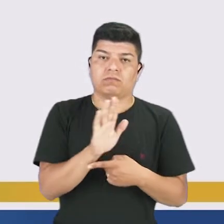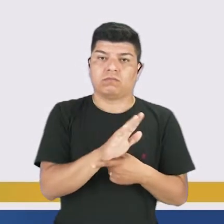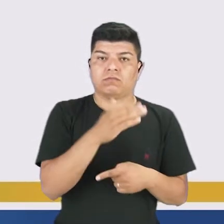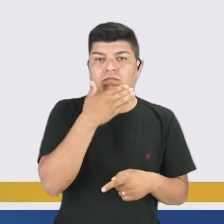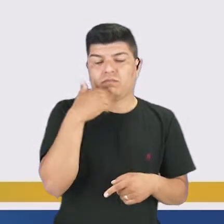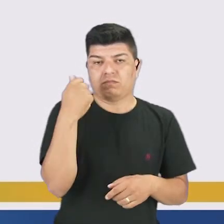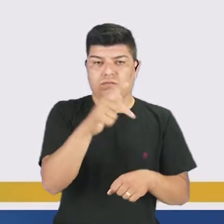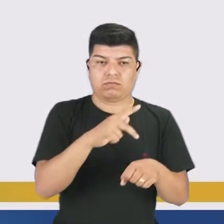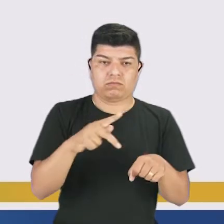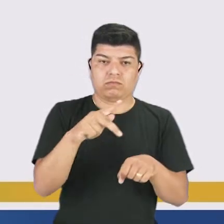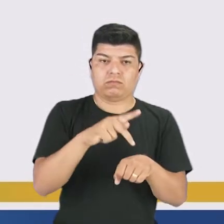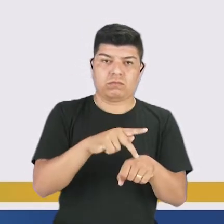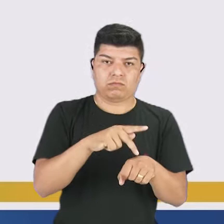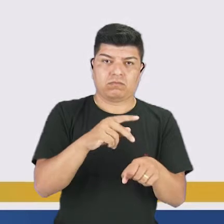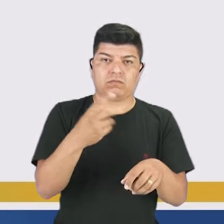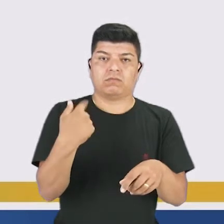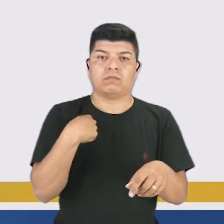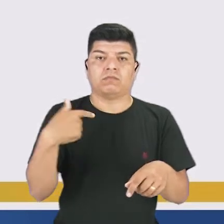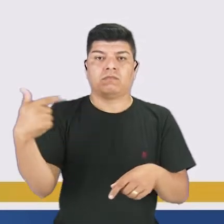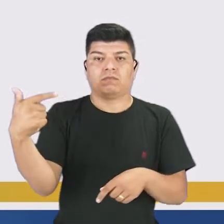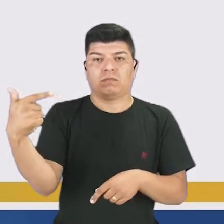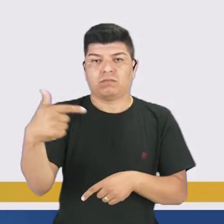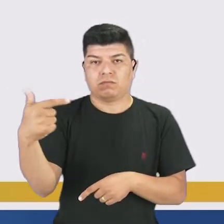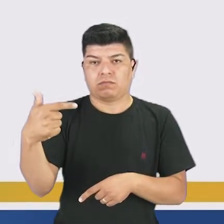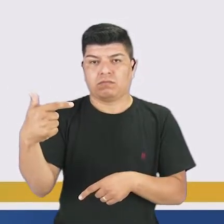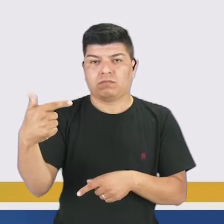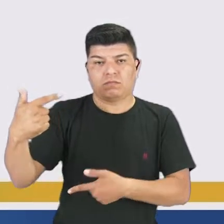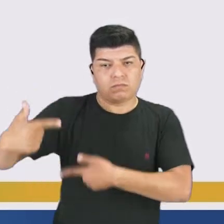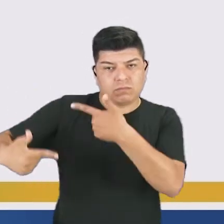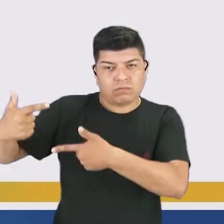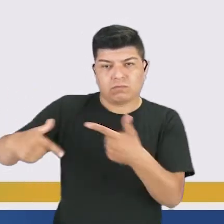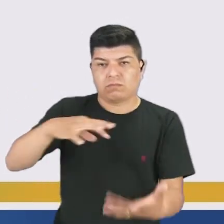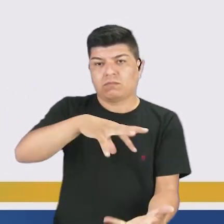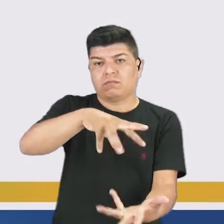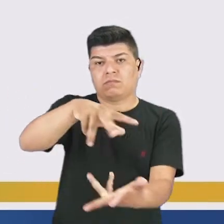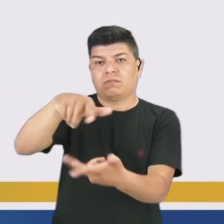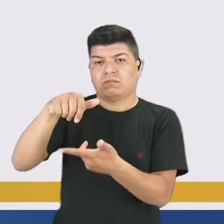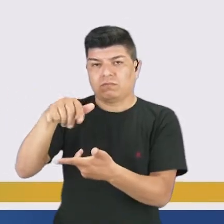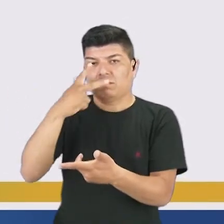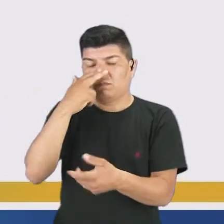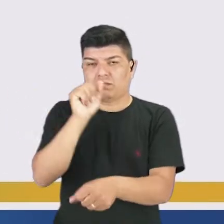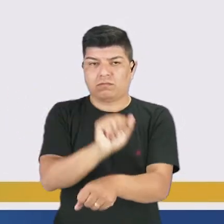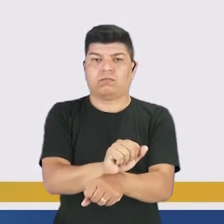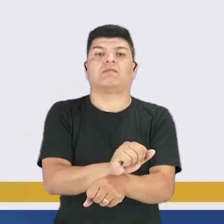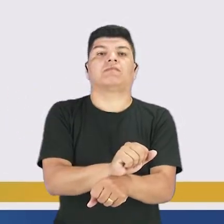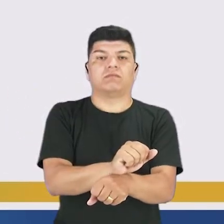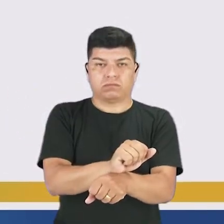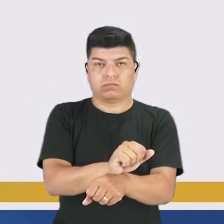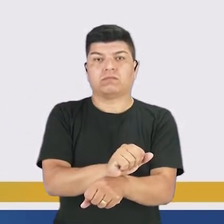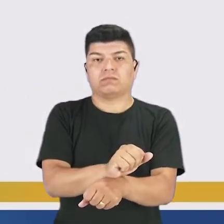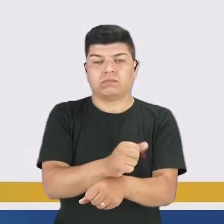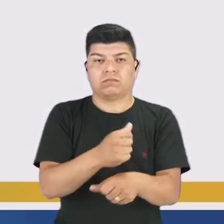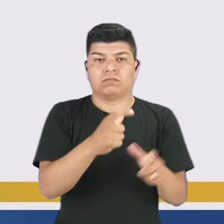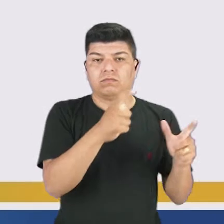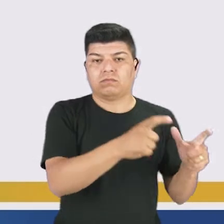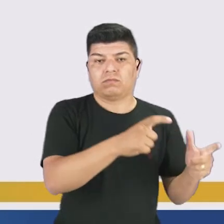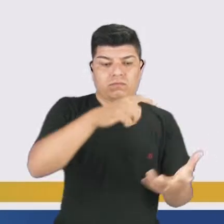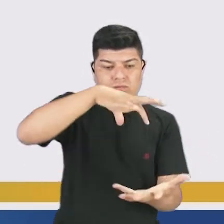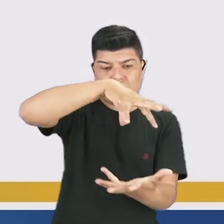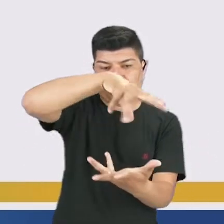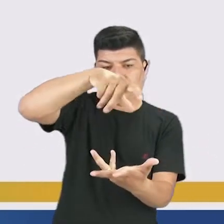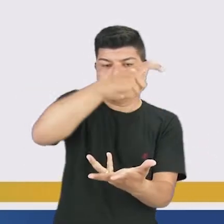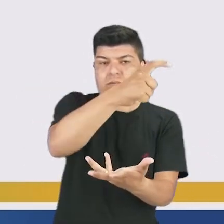dos países envolvidos na Segunda Guerra Mundial. Isso aí, de certo modo, freou em muitas partes do mundo,